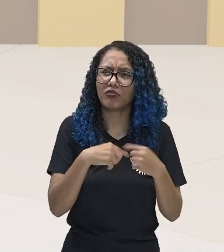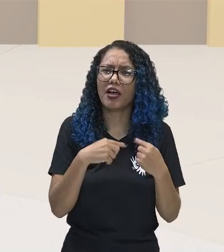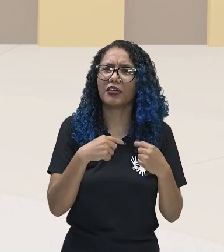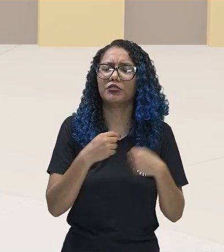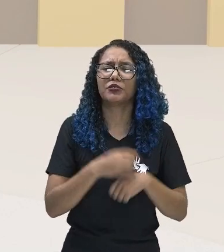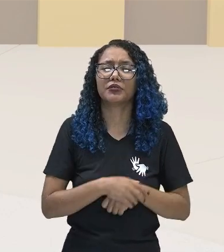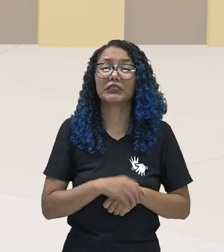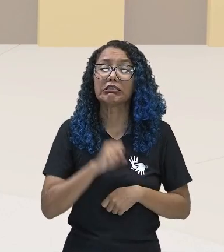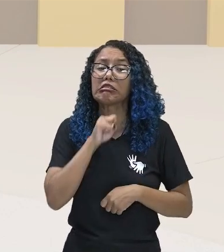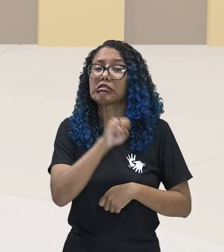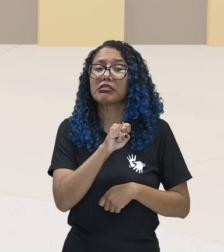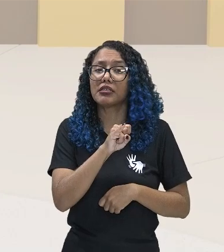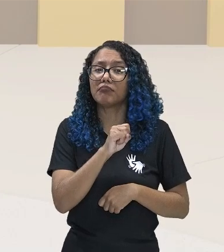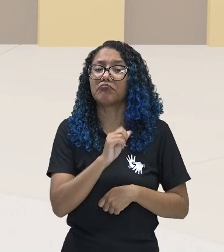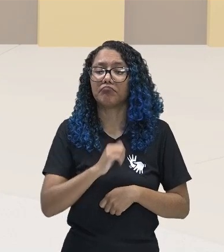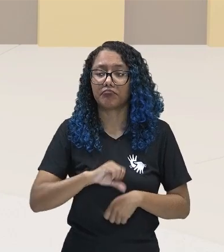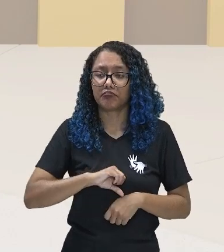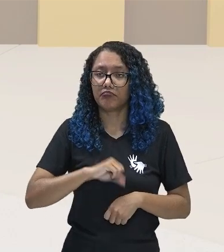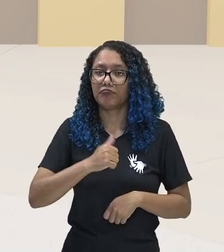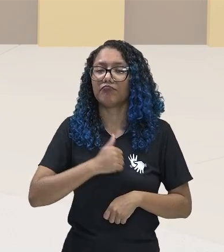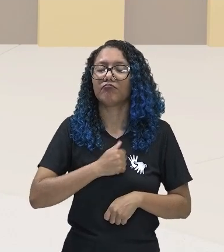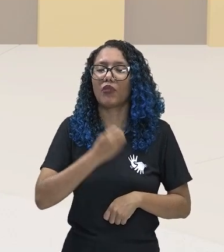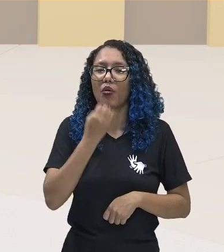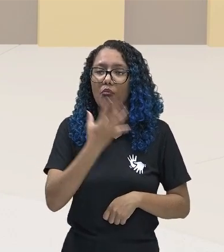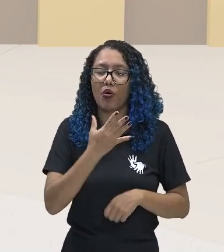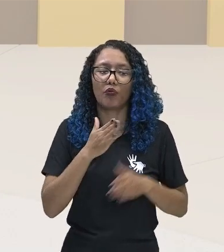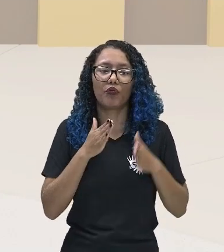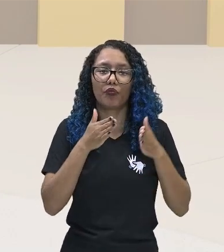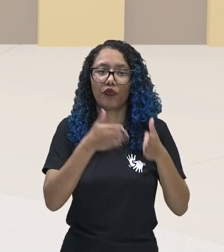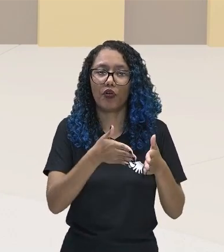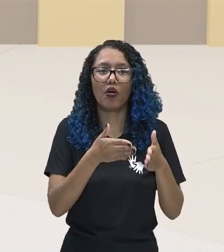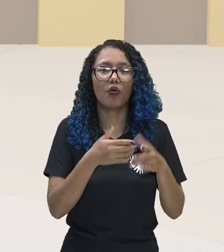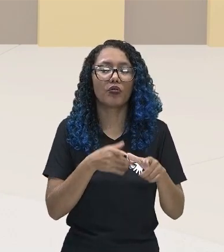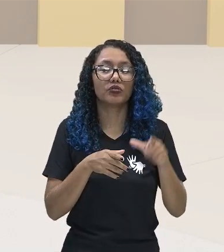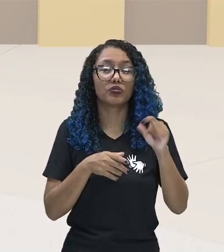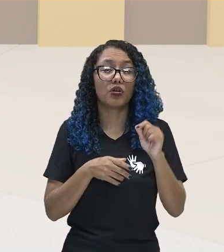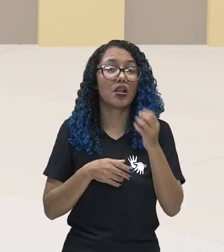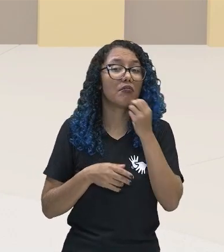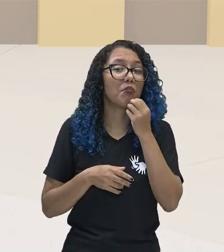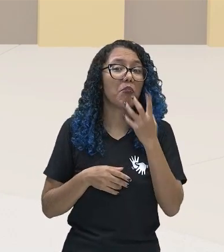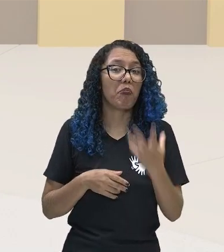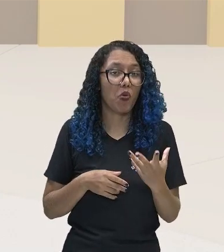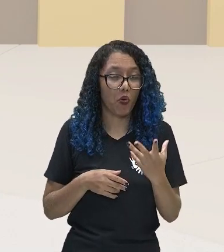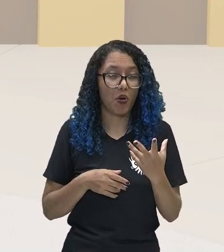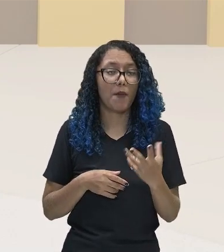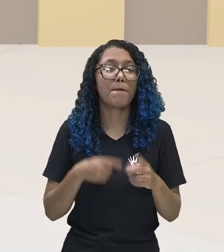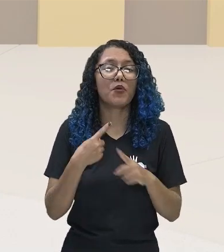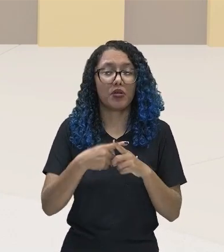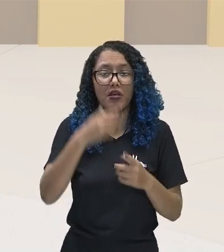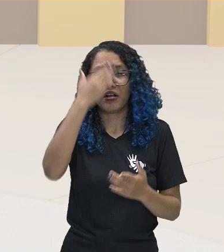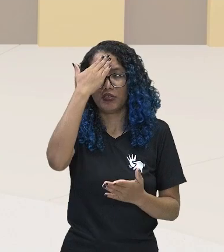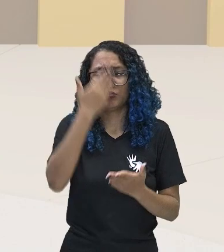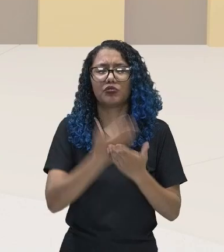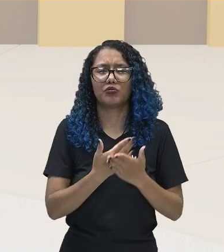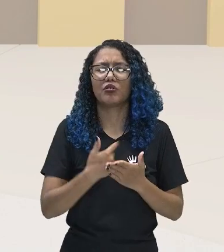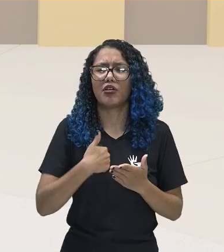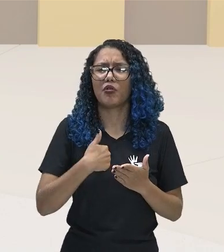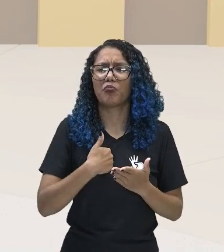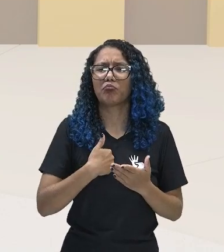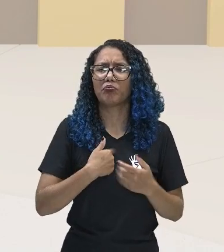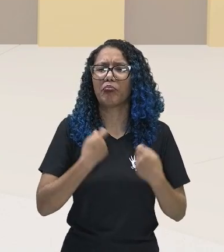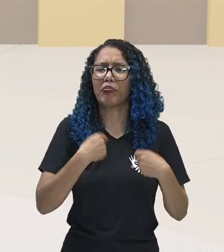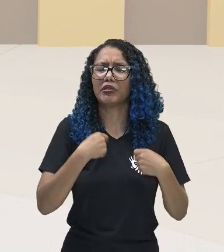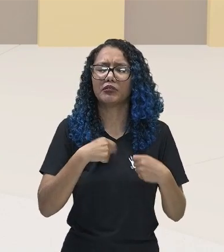minha autoestima, eu vou seguir um caminho positivo. Por quê? Porque eu acredito que eu mereço. Agora, já se